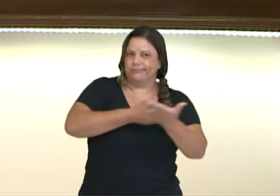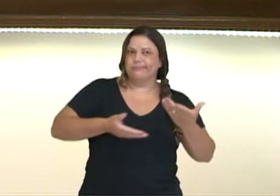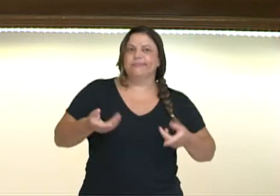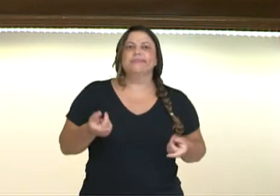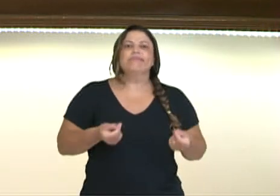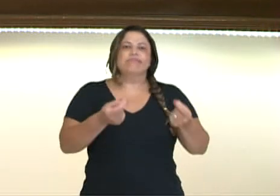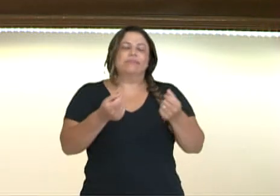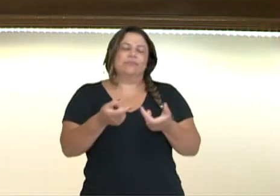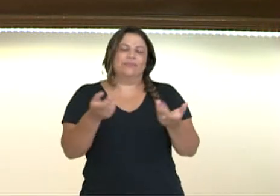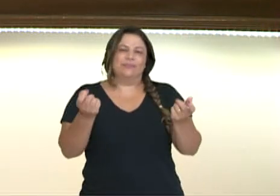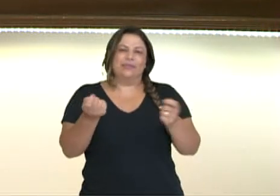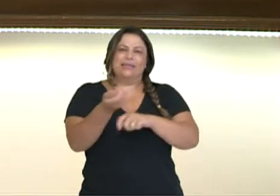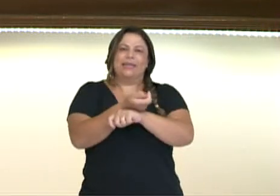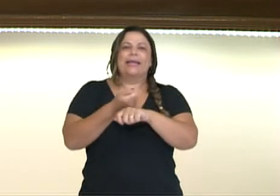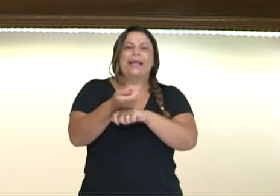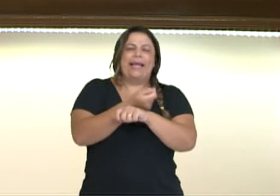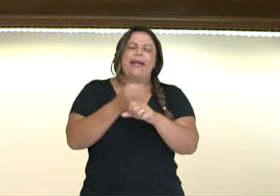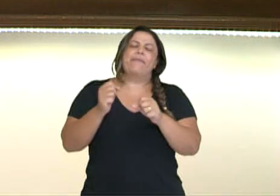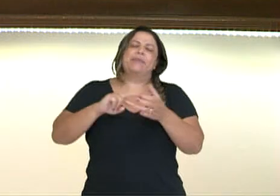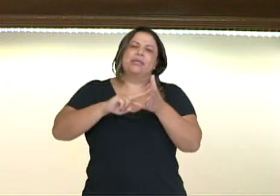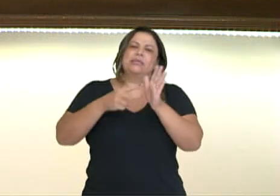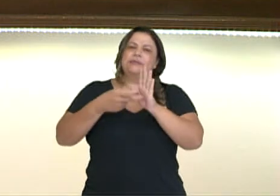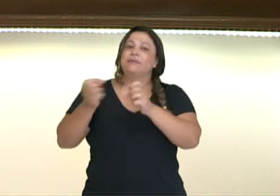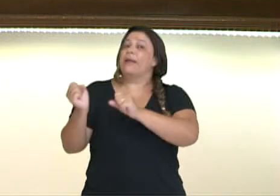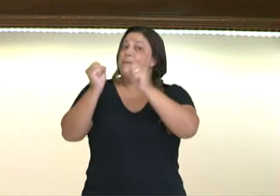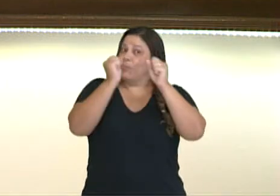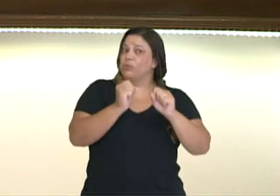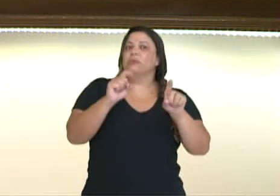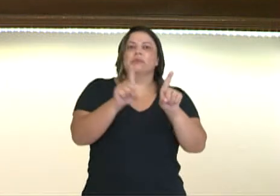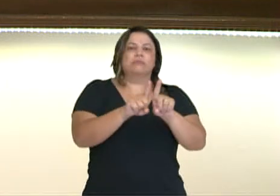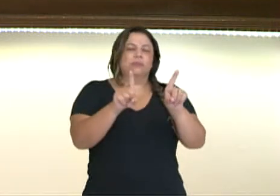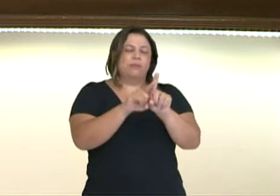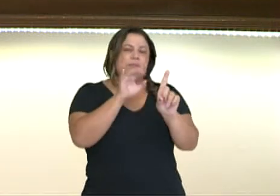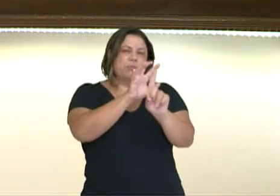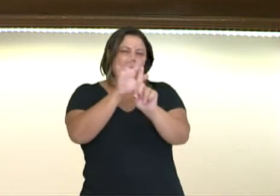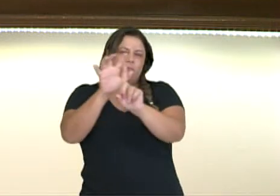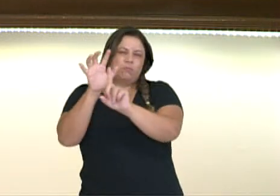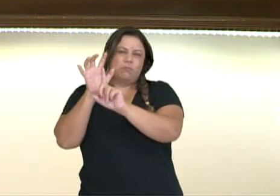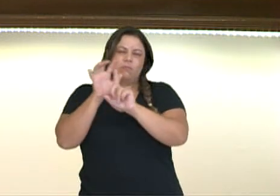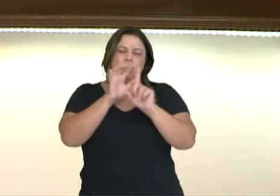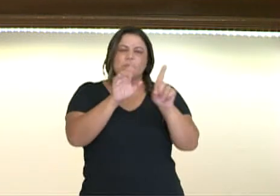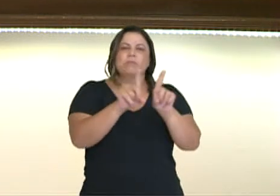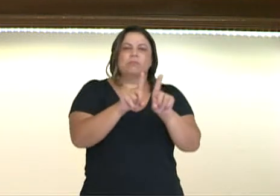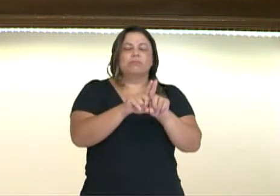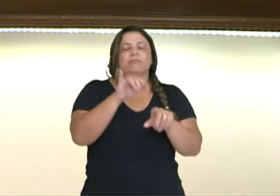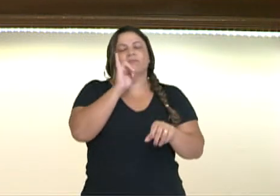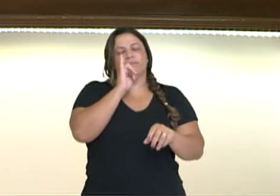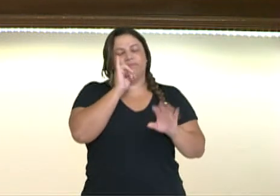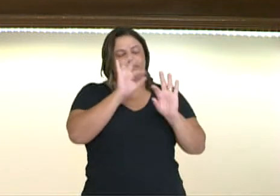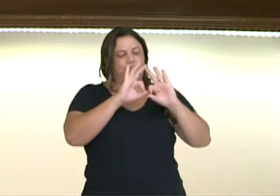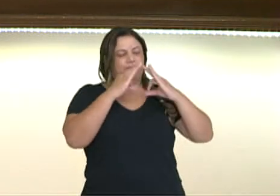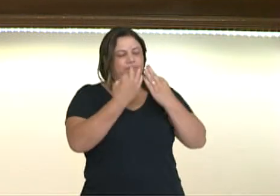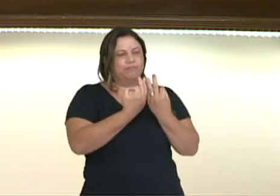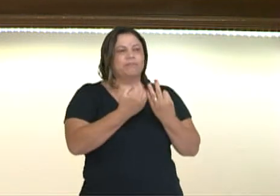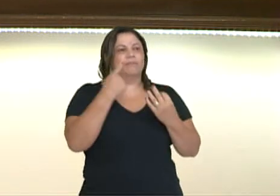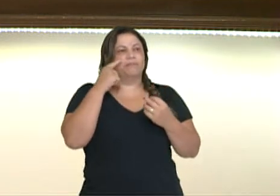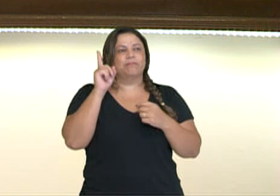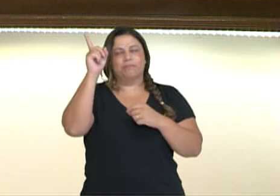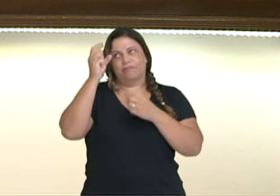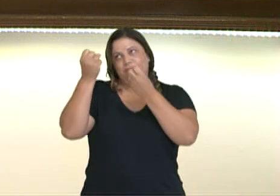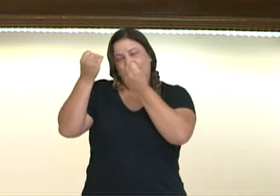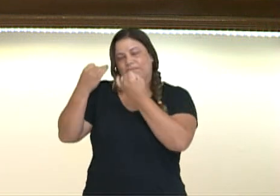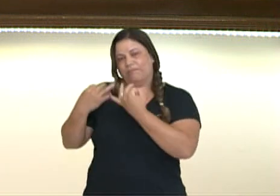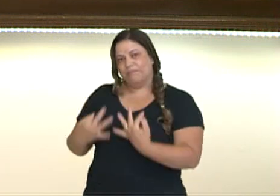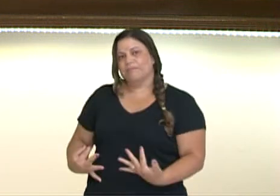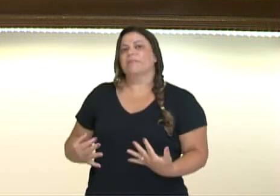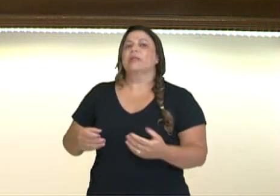capital, capital também significa poder, elas começaram a ganhar muito poder, muita influência, como por exemplo a família Medici, que eu citei, que com o dinheiro